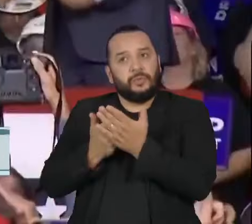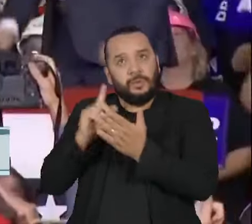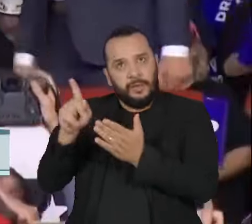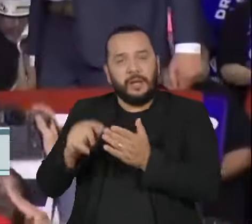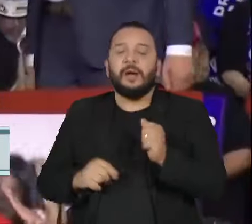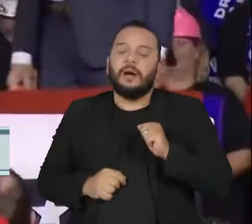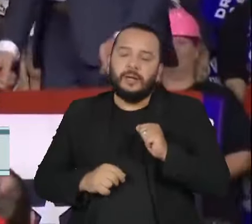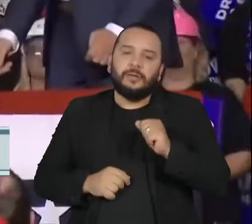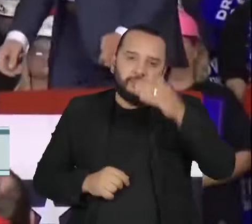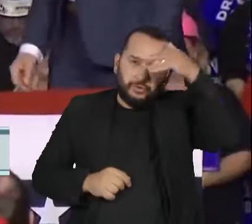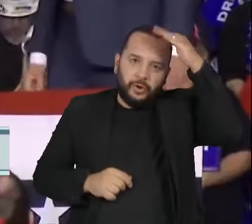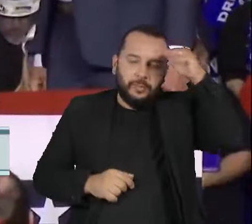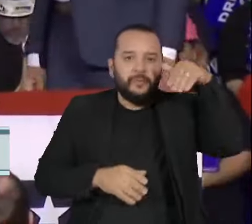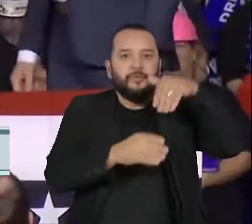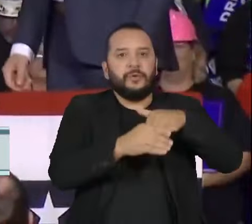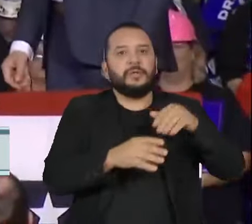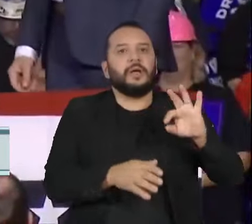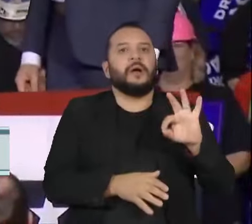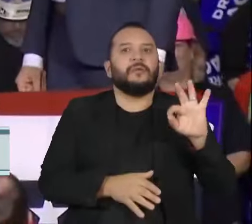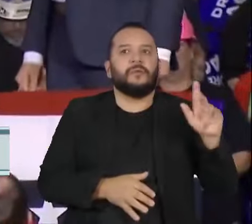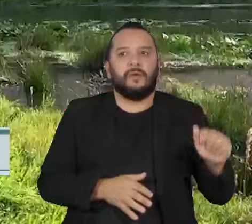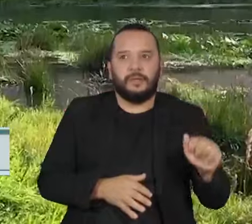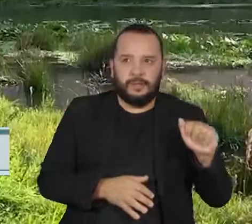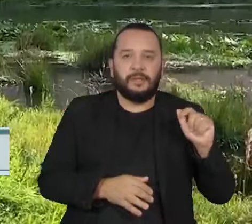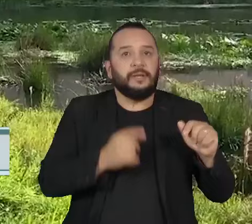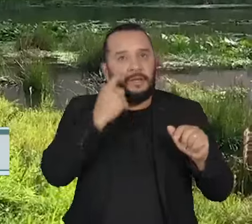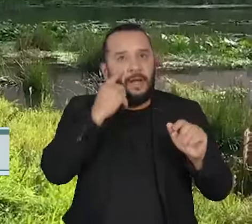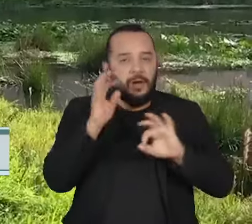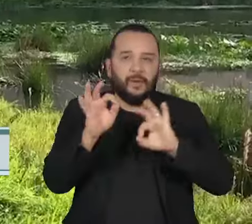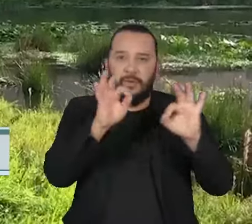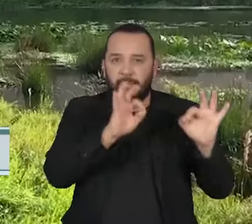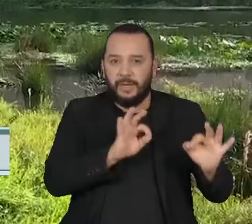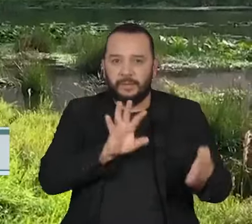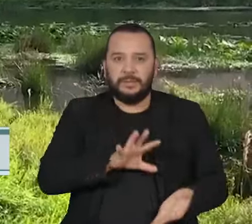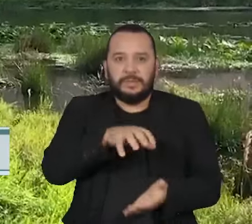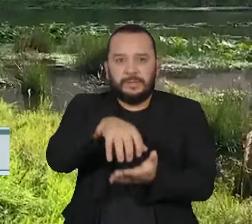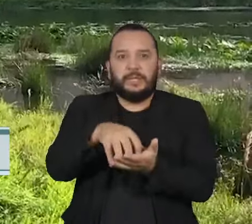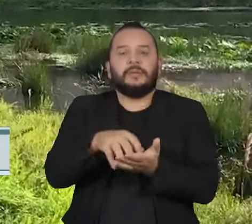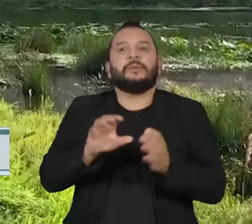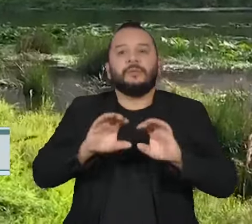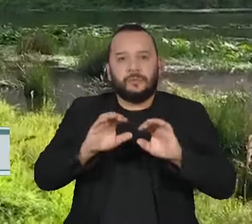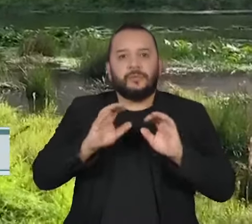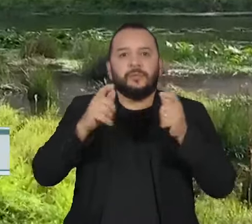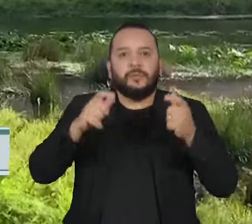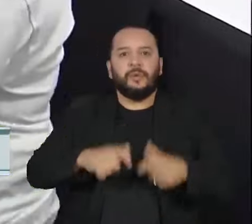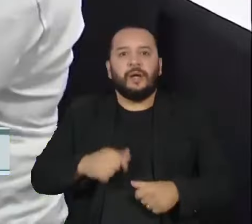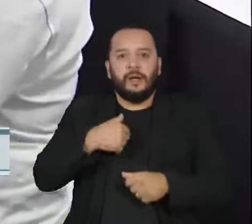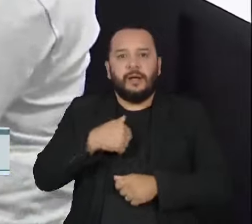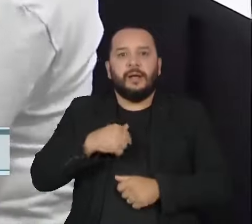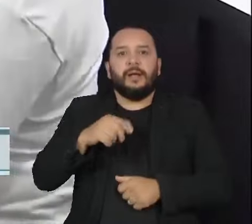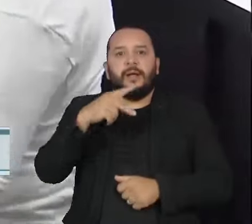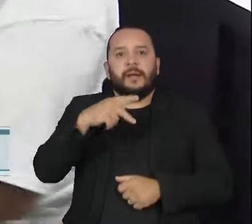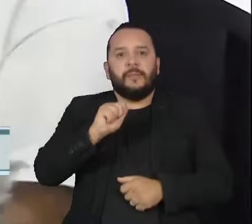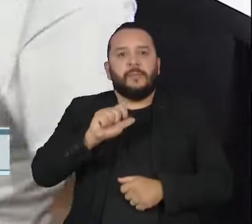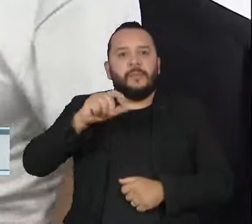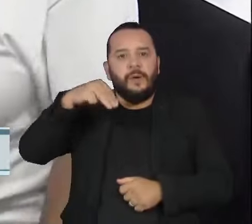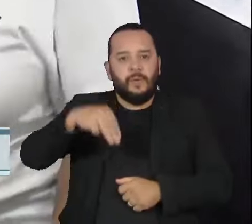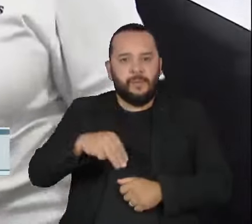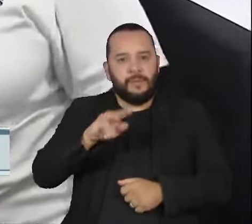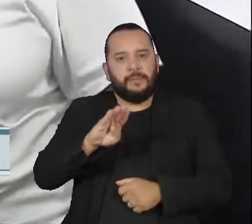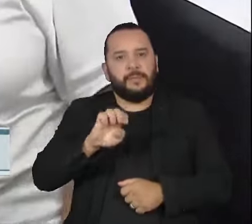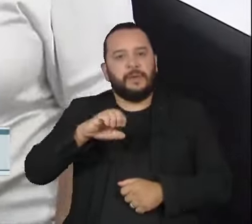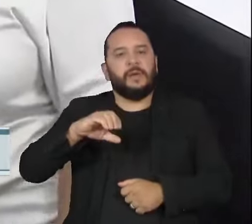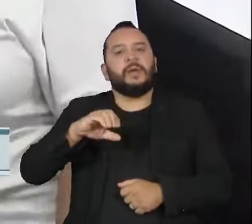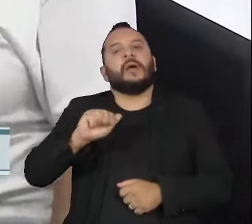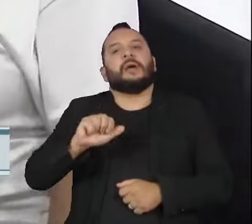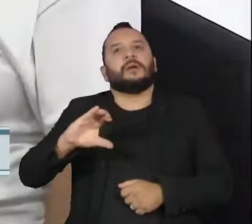Flórida. O republicano deverá acompanhar a apuração no centro de convenções do partido em Palm Beach. Se Kamala Harris vencer,